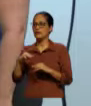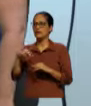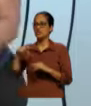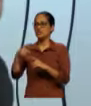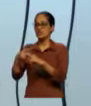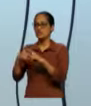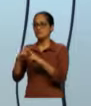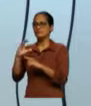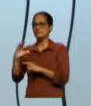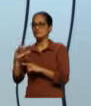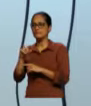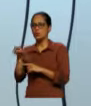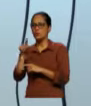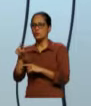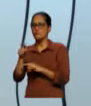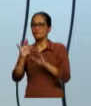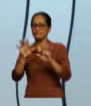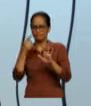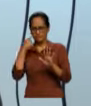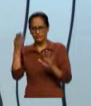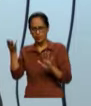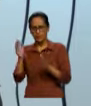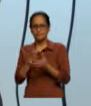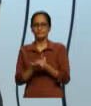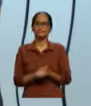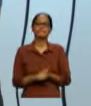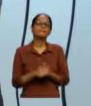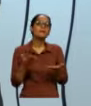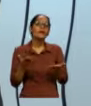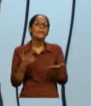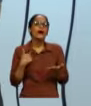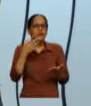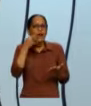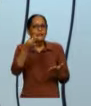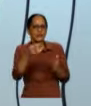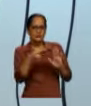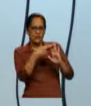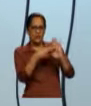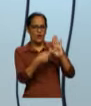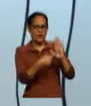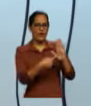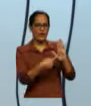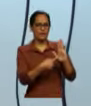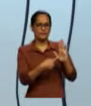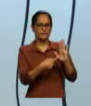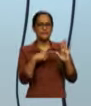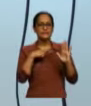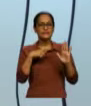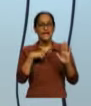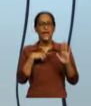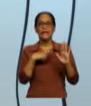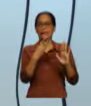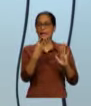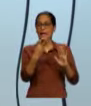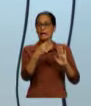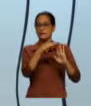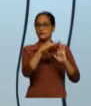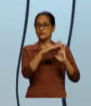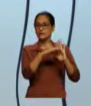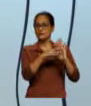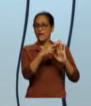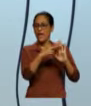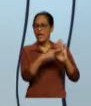Gente, só chamando uma atenção na regra. Você lembra que aquelas três regras dá para escrever até